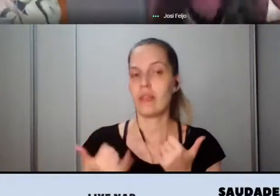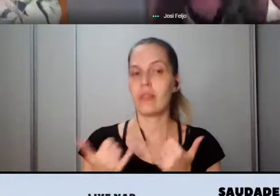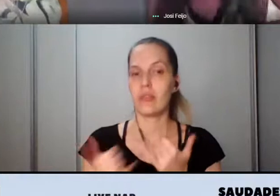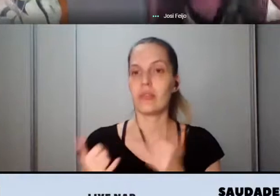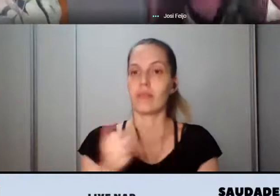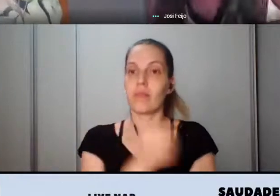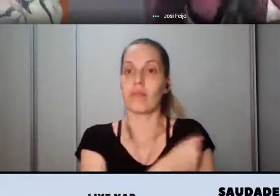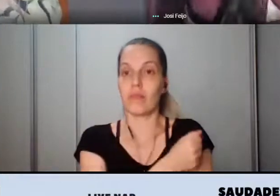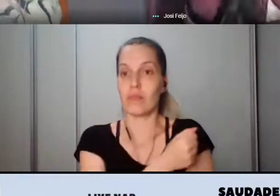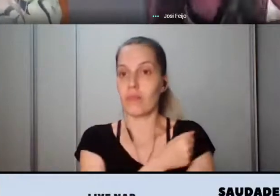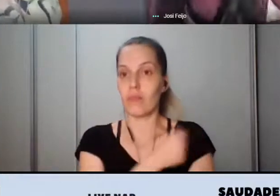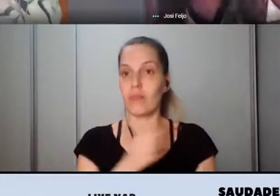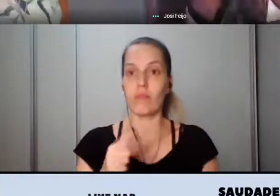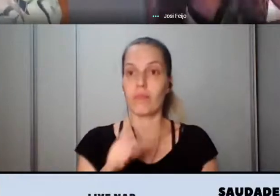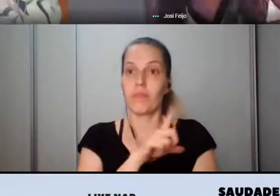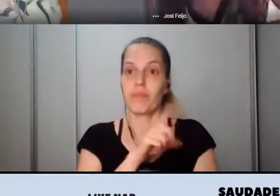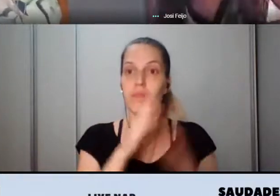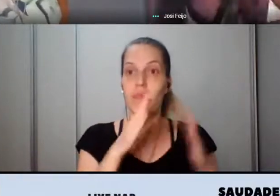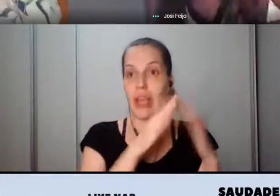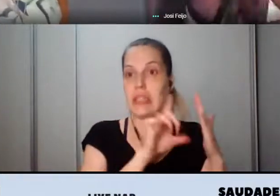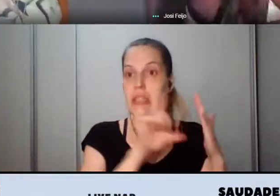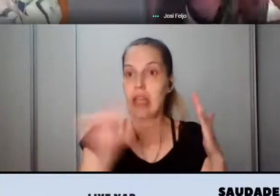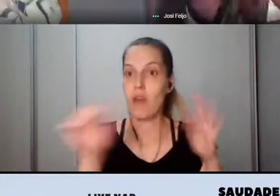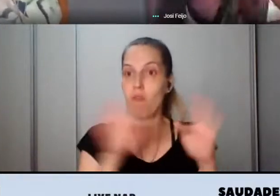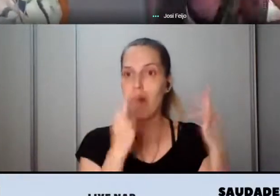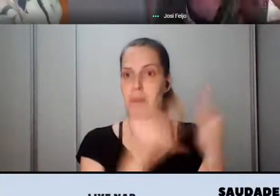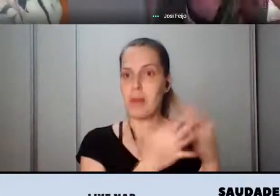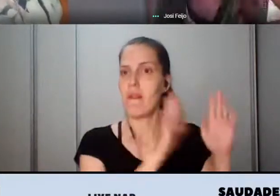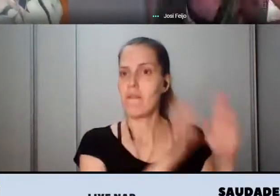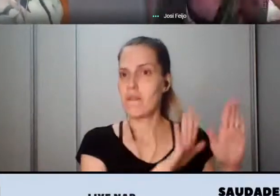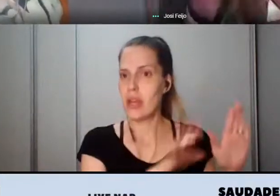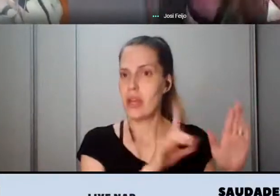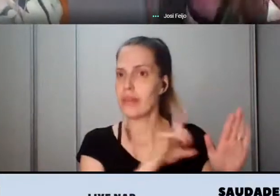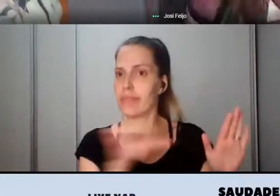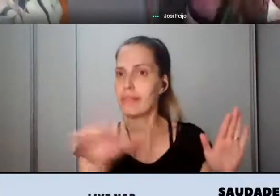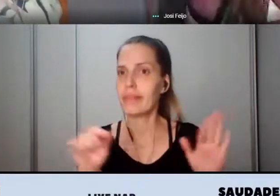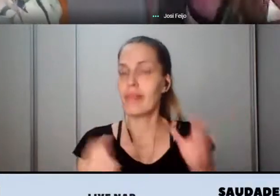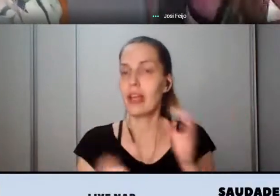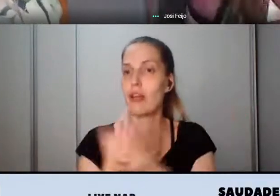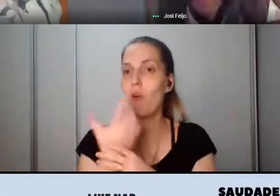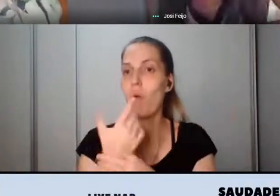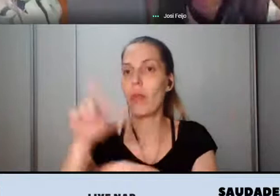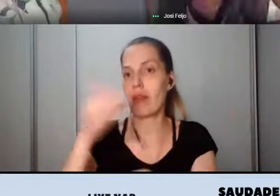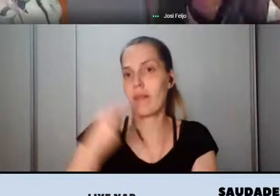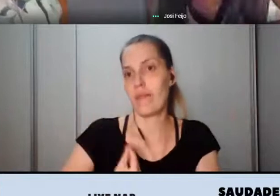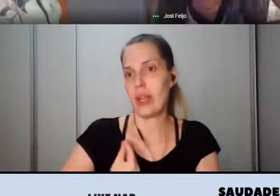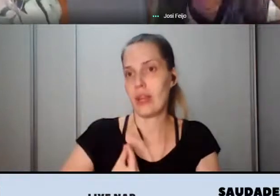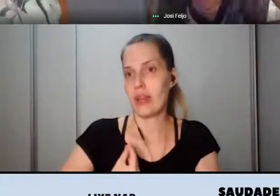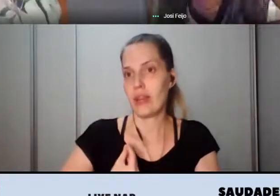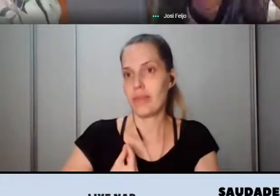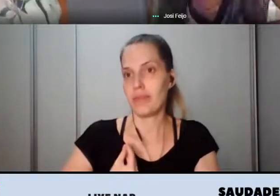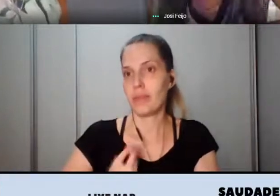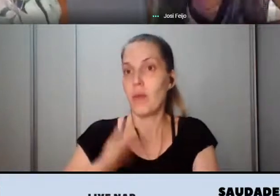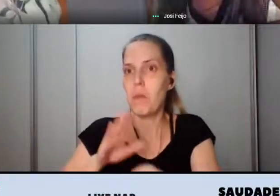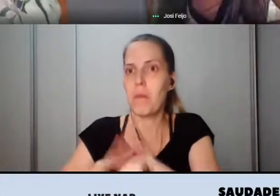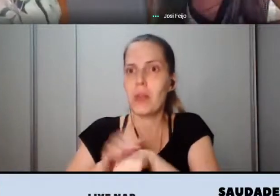a família, tinham construído outra rotina, outra vida. E aí, bom, retornaram para casa dos